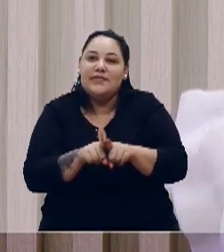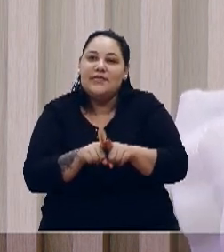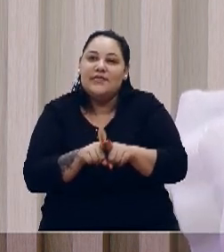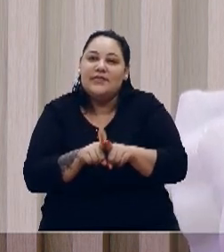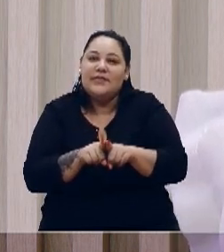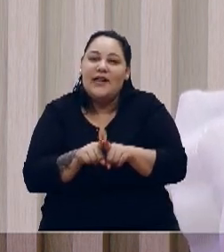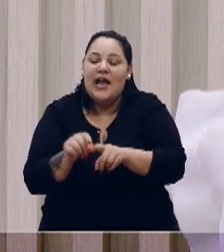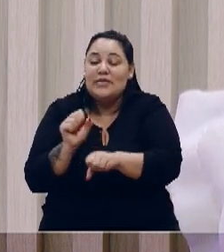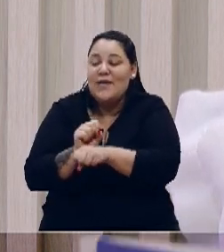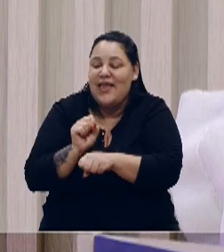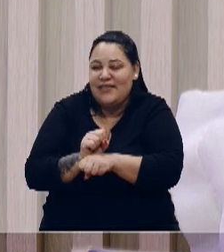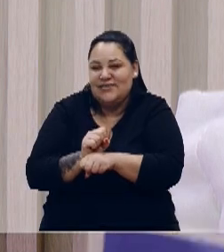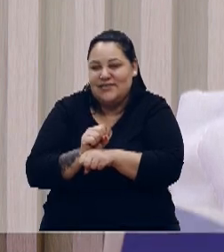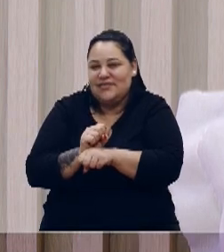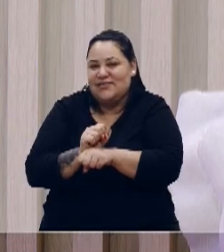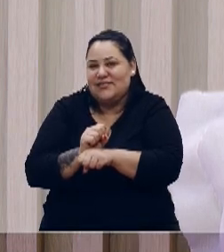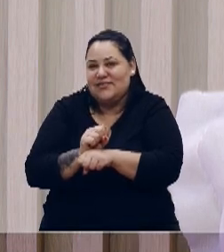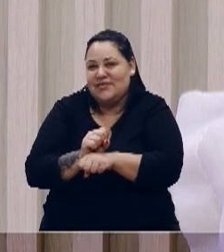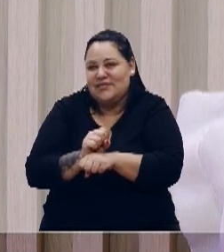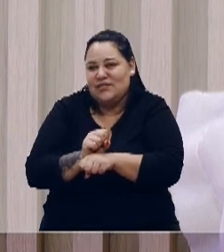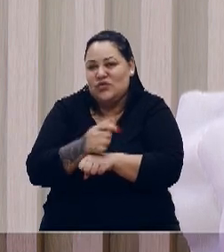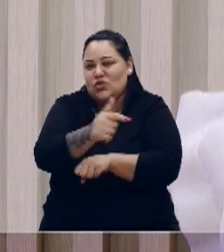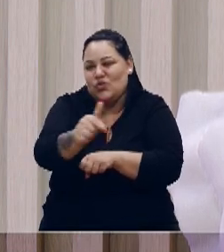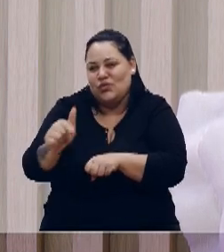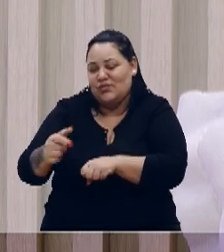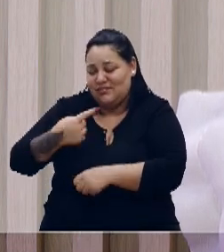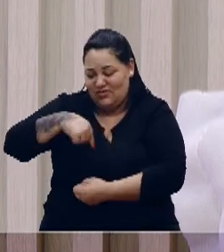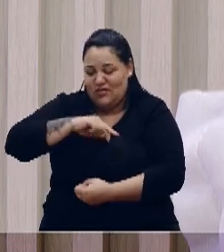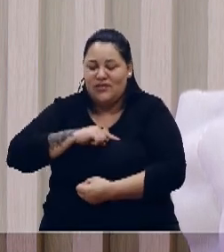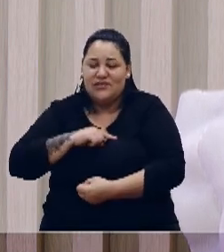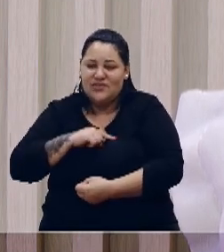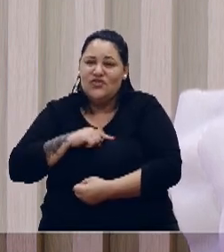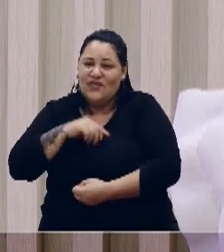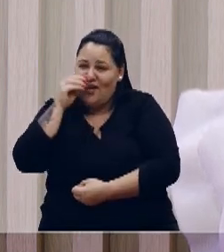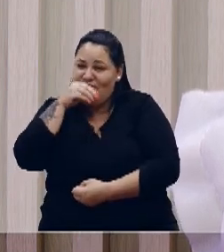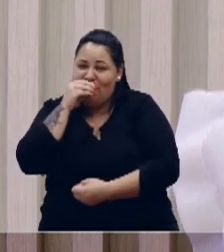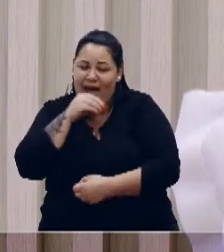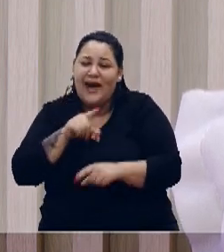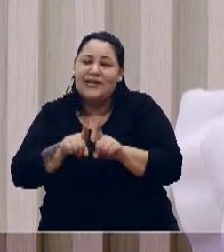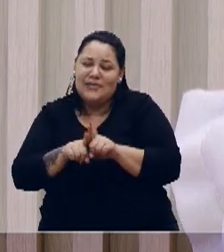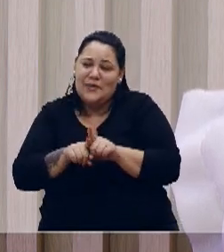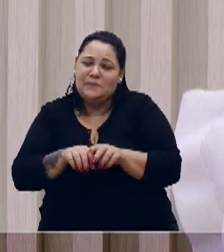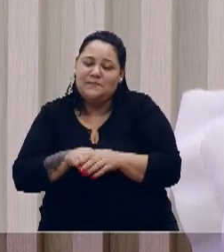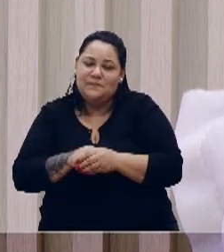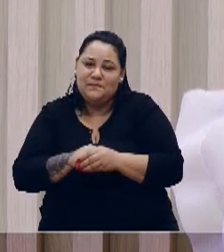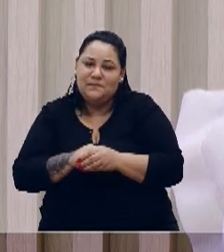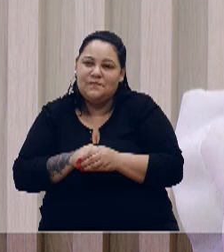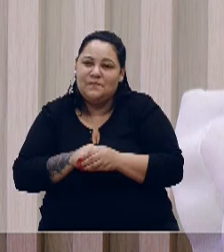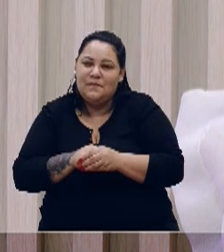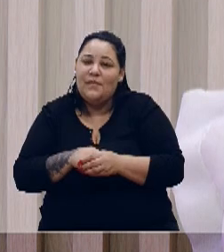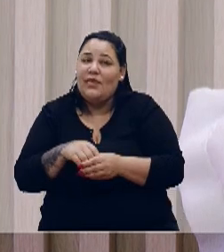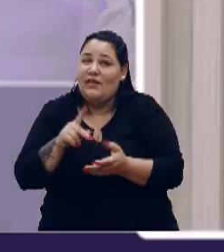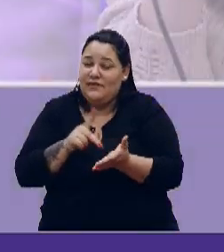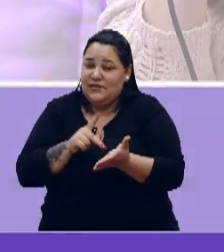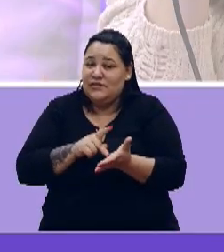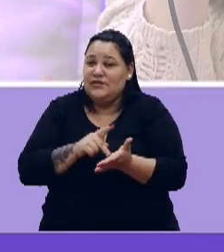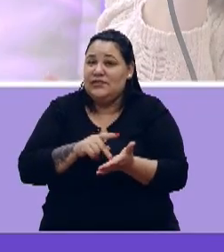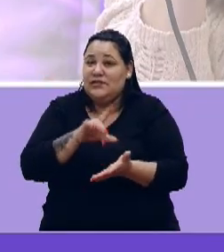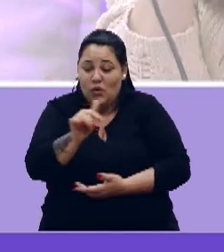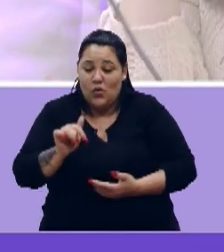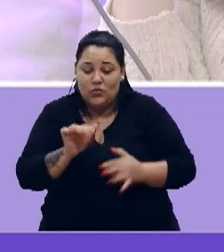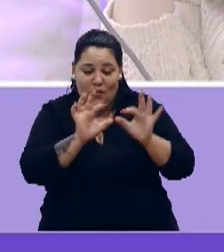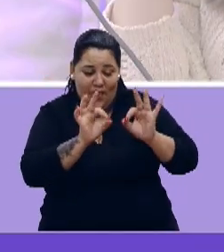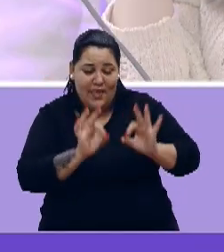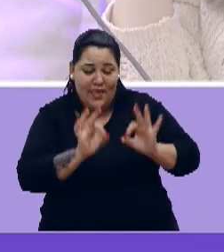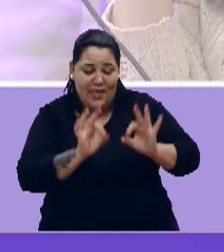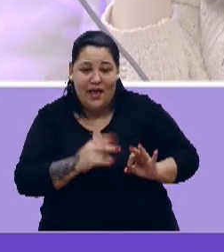expectativas dos outros também. Eu acho que a gente fica muito, muito vulnerável também a isso. Isso, e aí vem esse outro ponto que a Carol trouxe também, né?